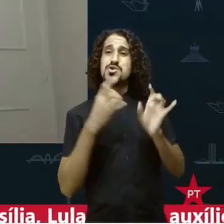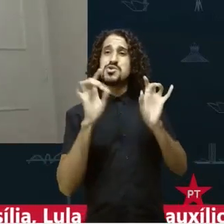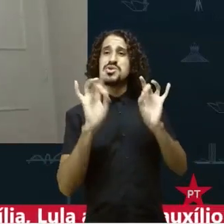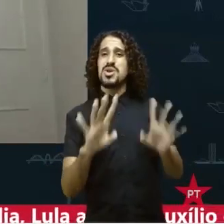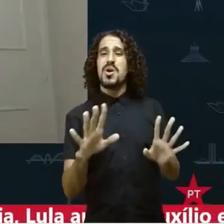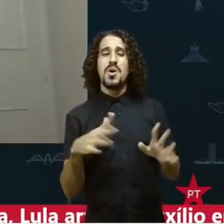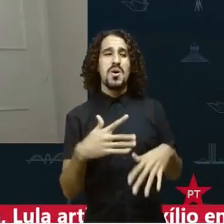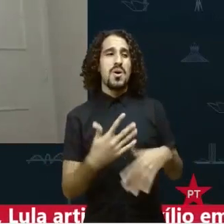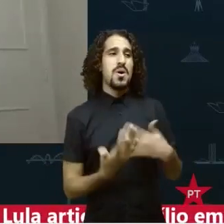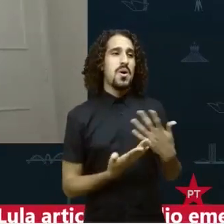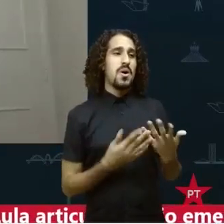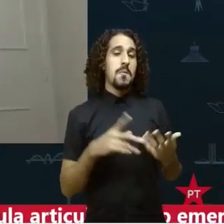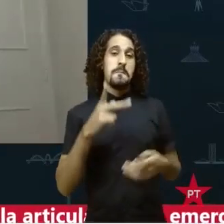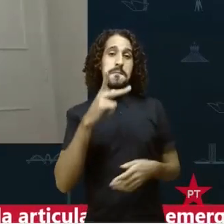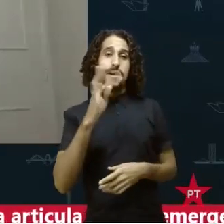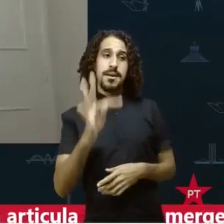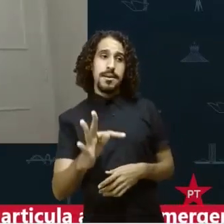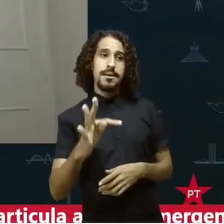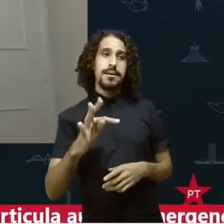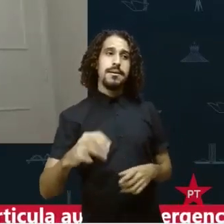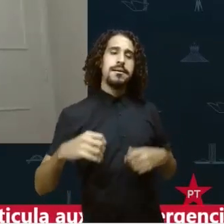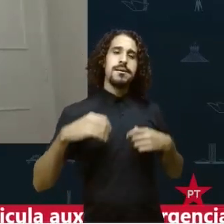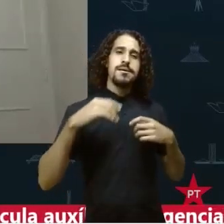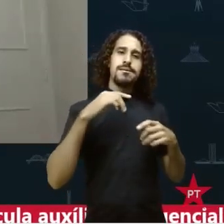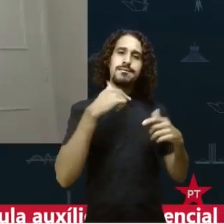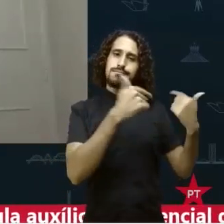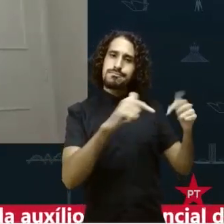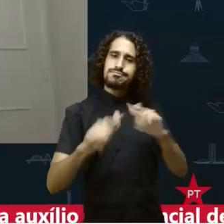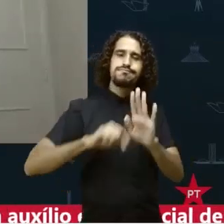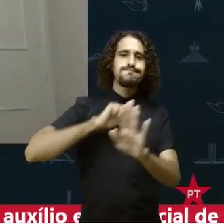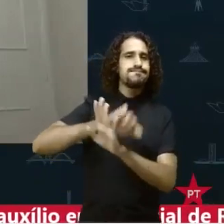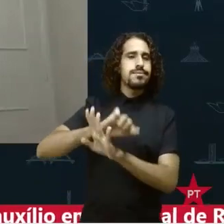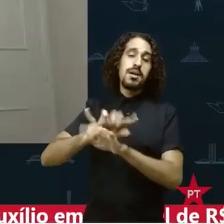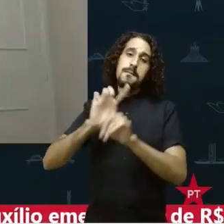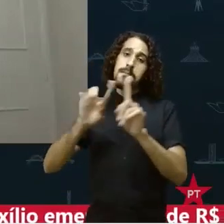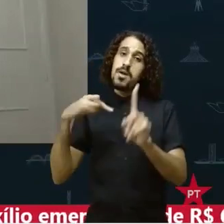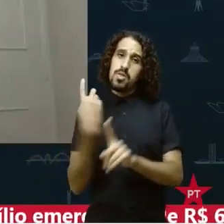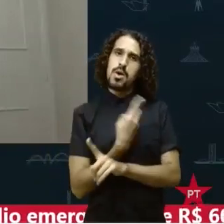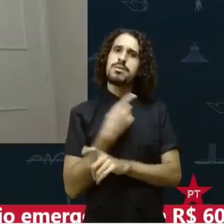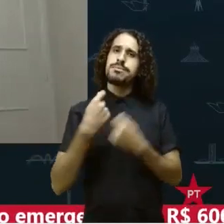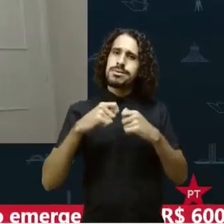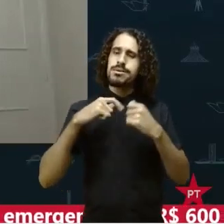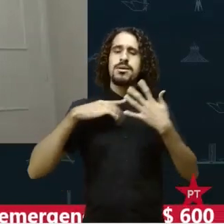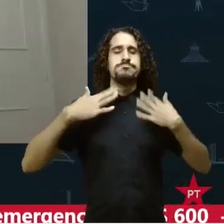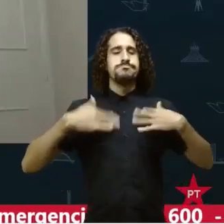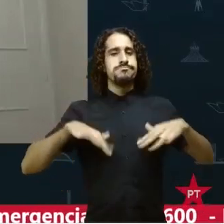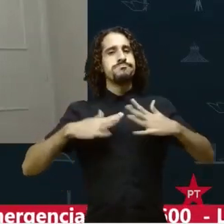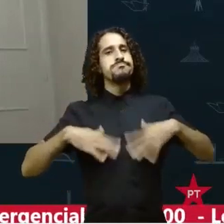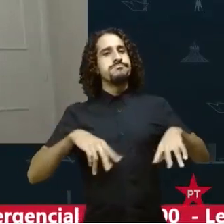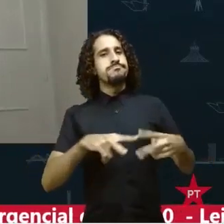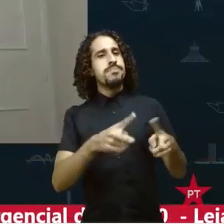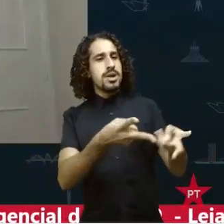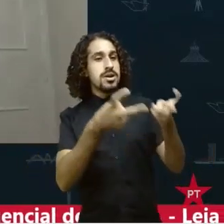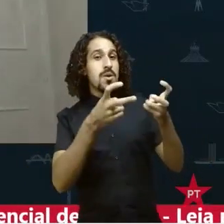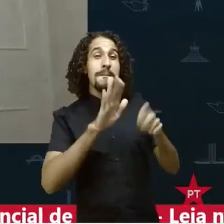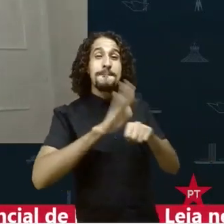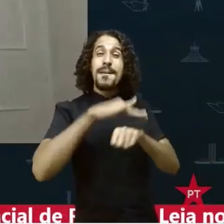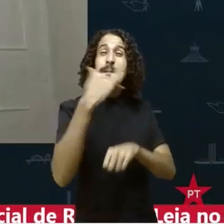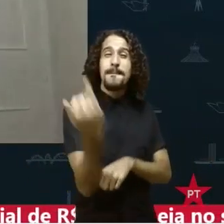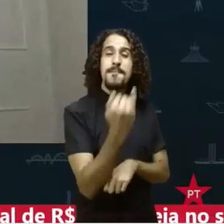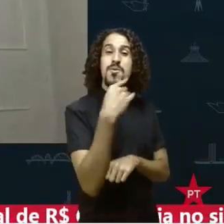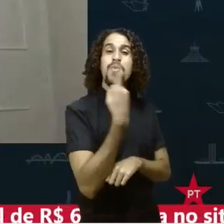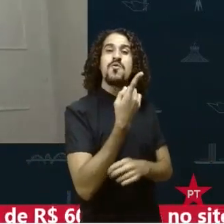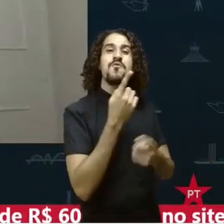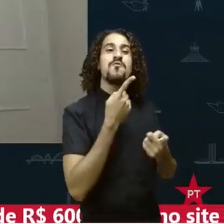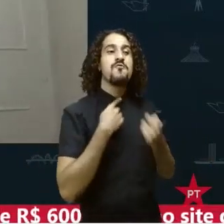nós do PT fazendo esse trabalho, esse papel. Mas a gente tem que ter a tranquilidade também de ver que o mais importante que nós